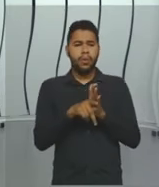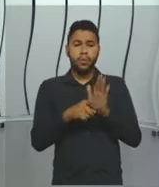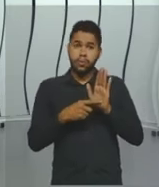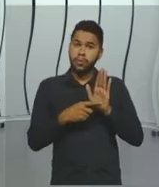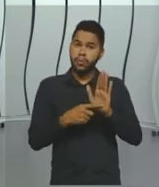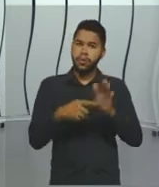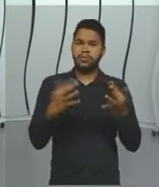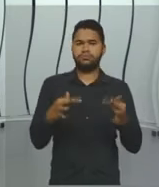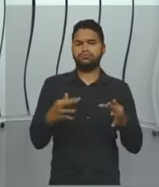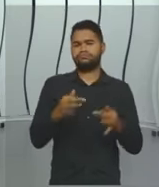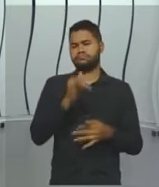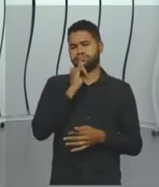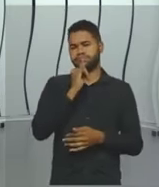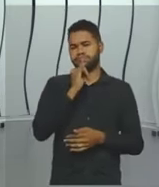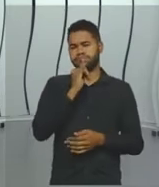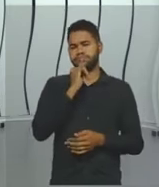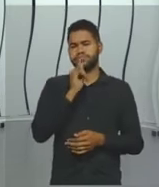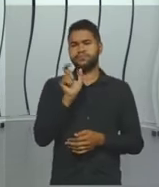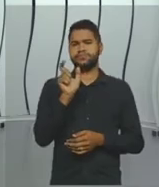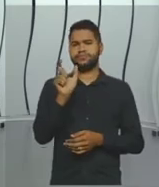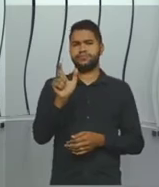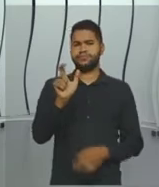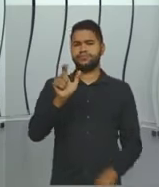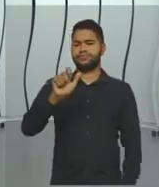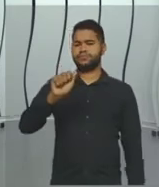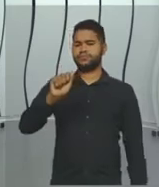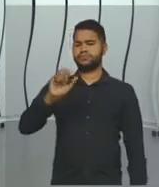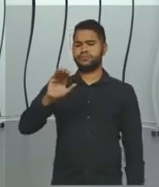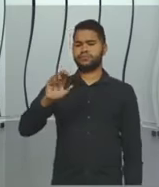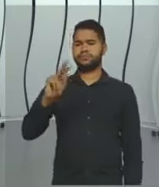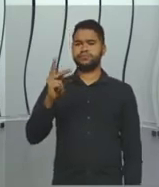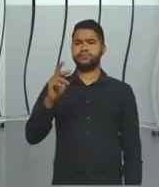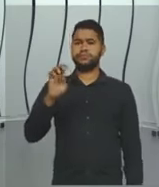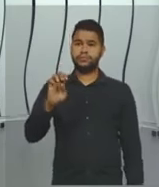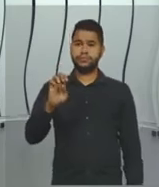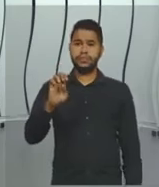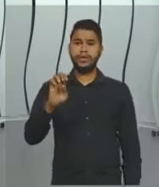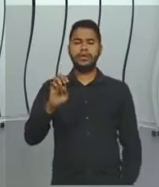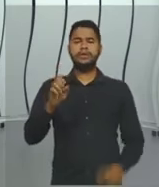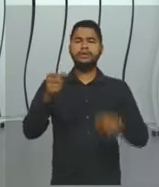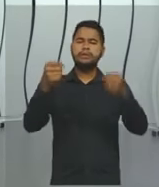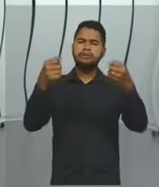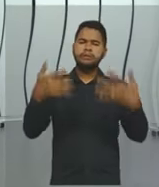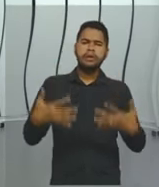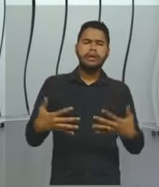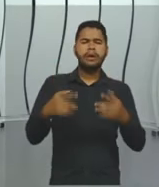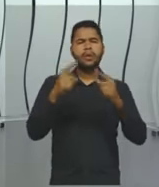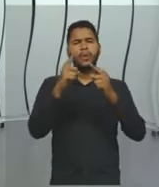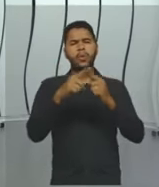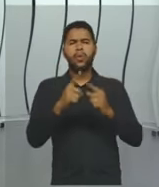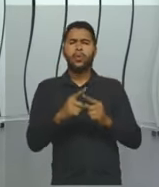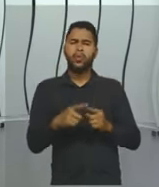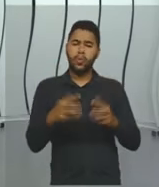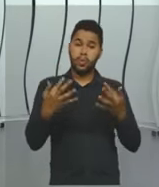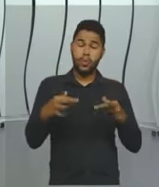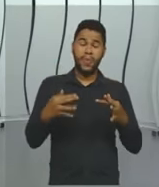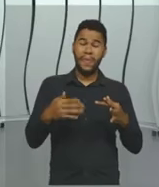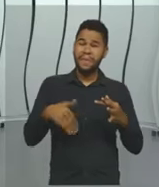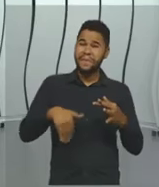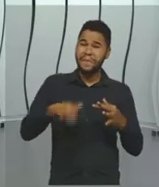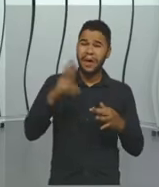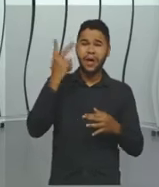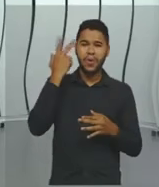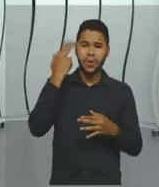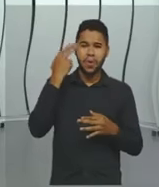dor. Então, vamos ler aqui sobre a palavrinha ache. Quando queremos especificar o tipo de dor, a palavra mais comum